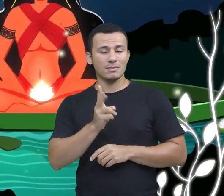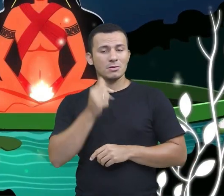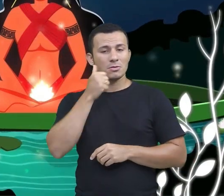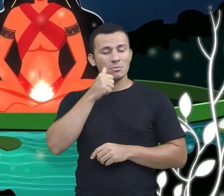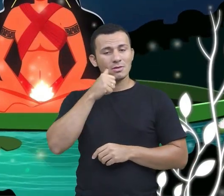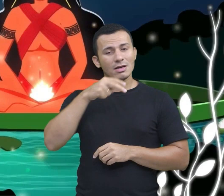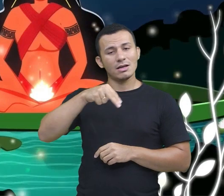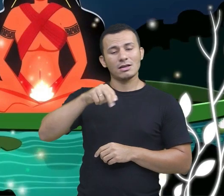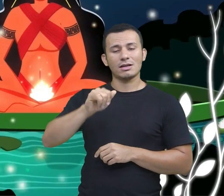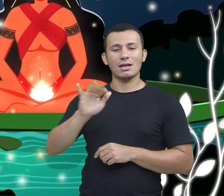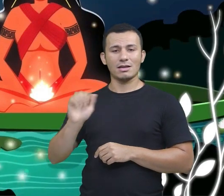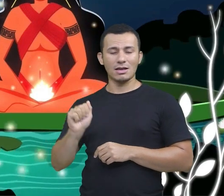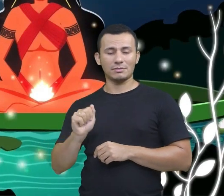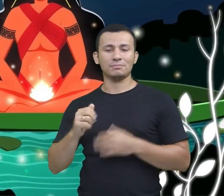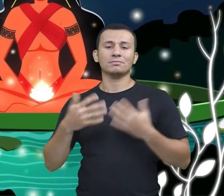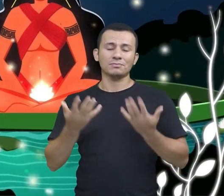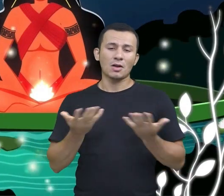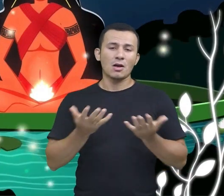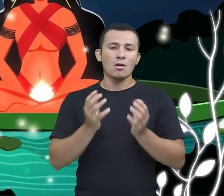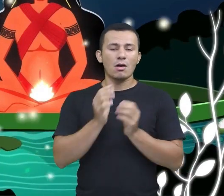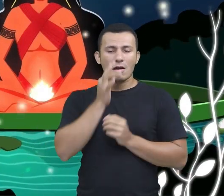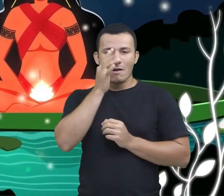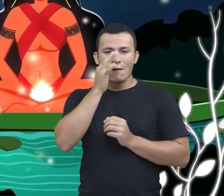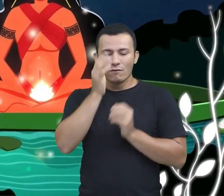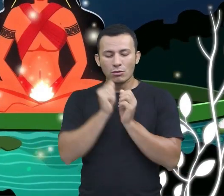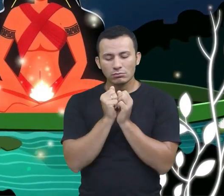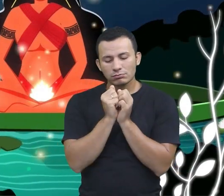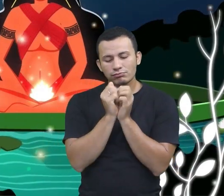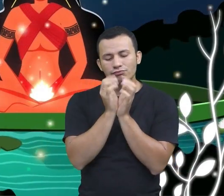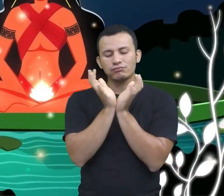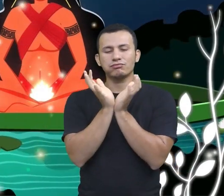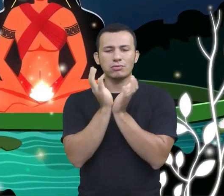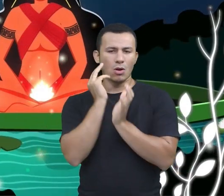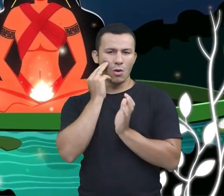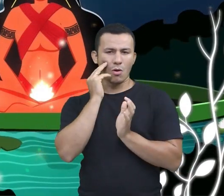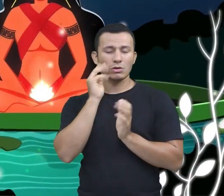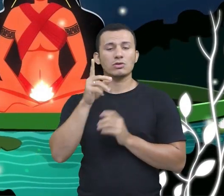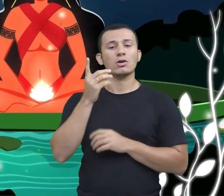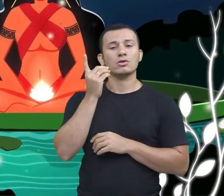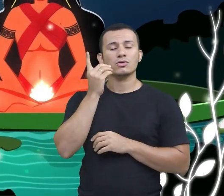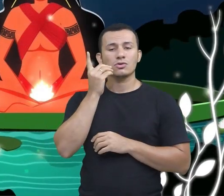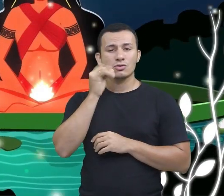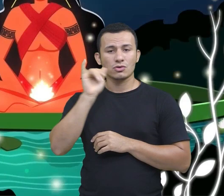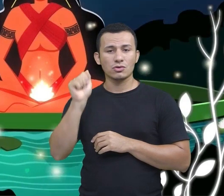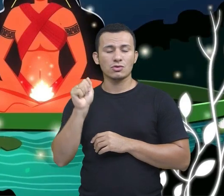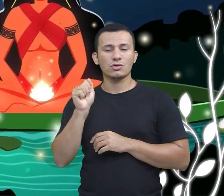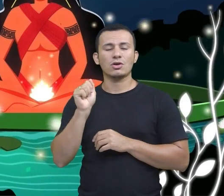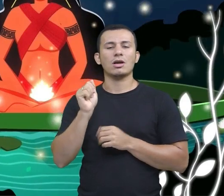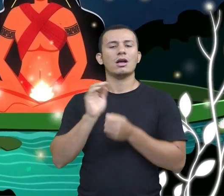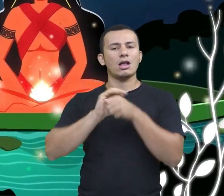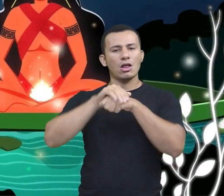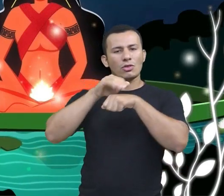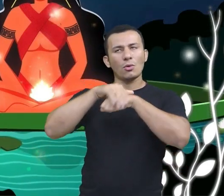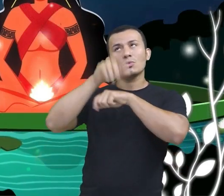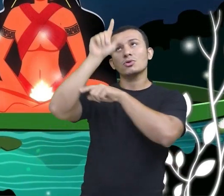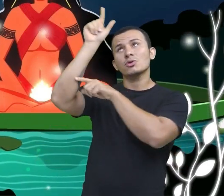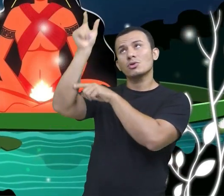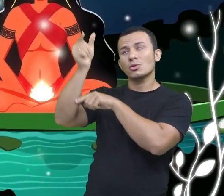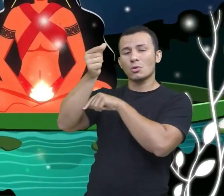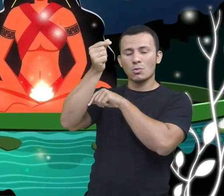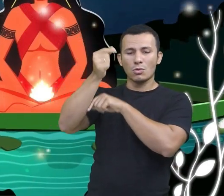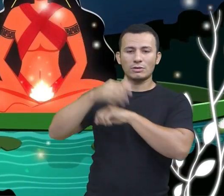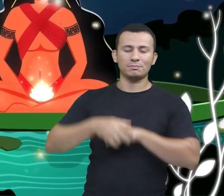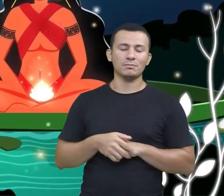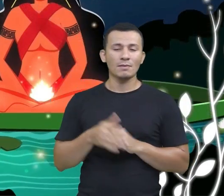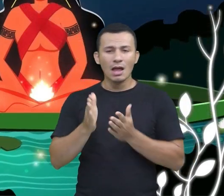Agora, ela só aparece com essa linda flor rosa, sabe quando? Nas noites de luar. Quando você vê uma Vitória Régia, nem sempre ela vai estar com